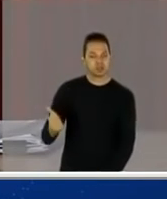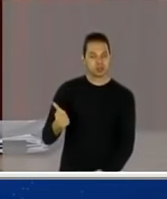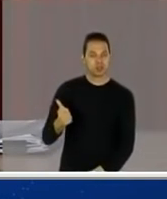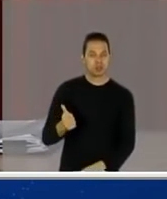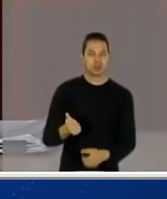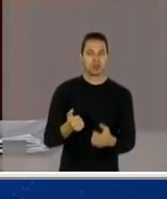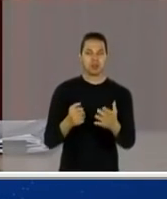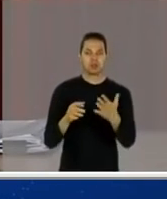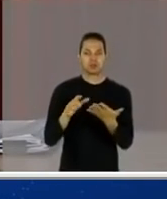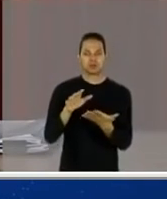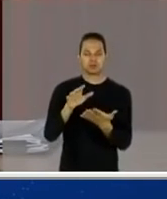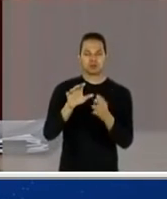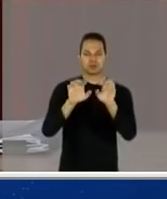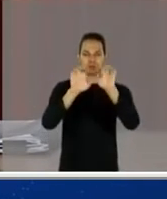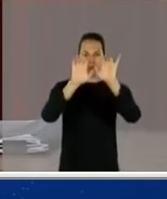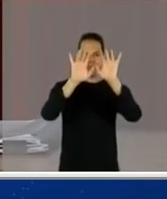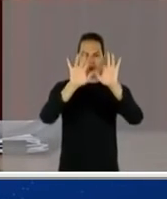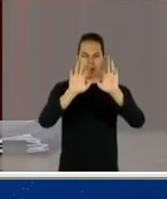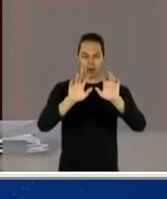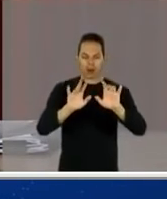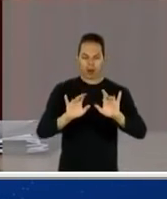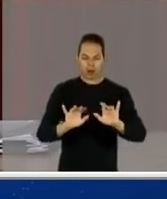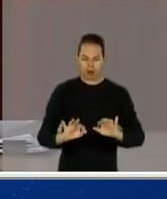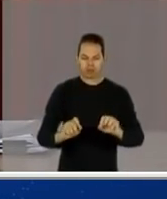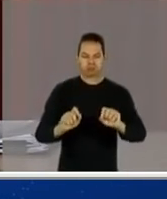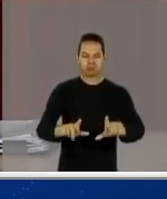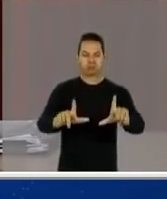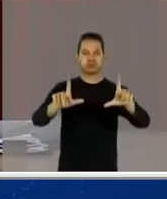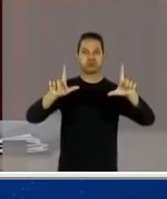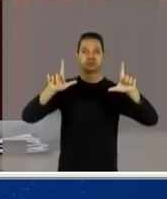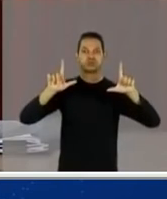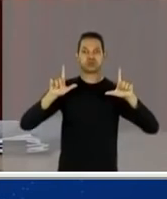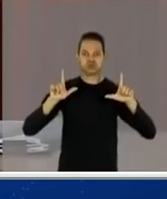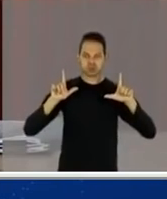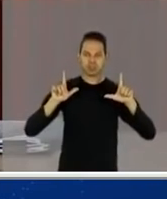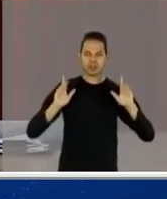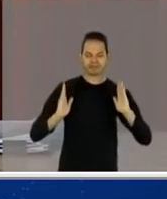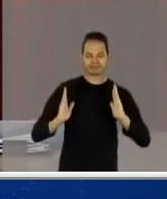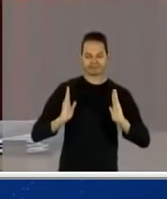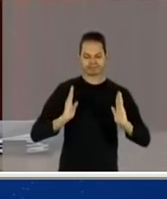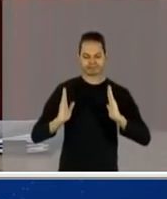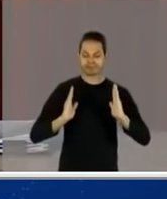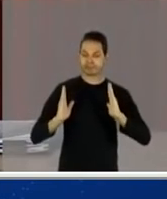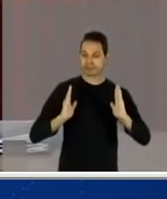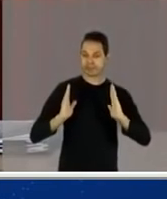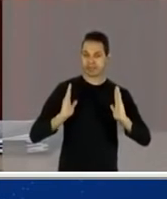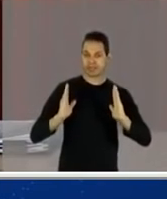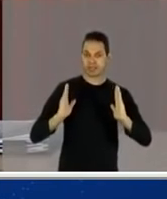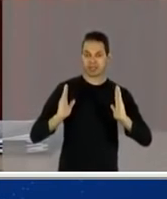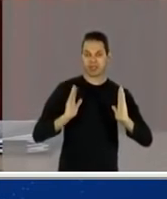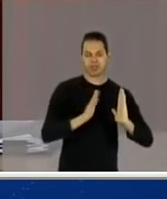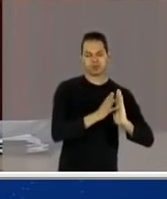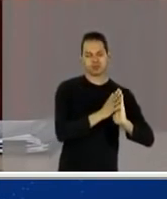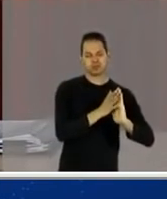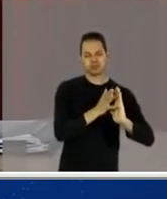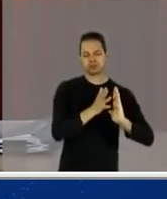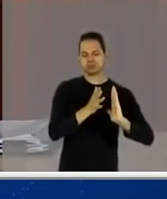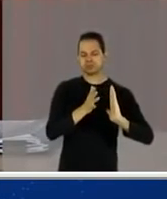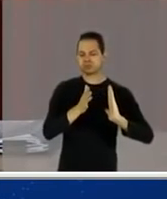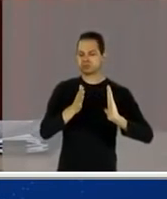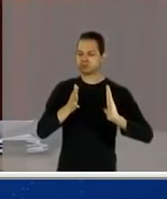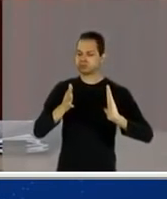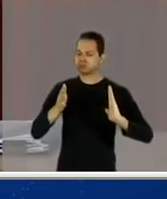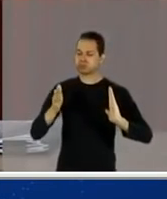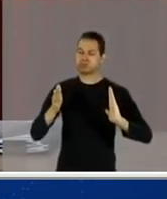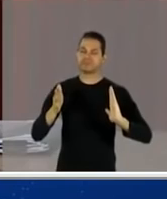ou será que o Brasil compartilha da minha opinião de que este Ministro são incompetentes em quase tudo o que